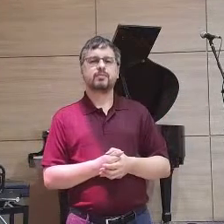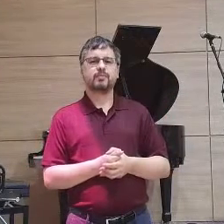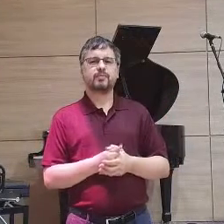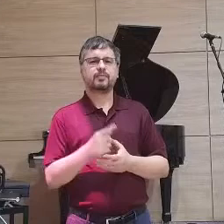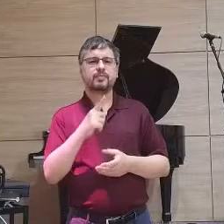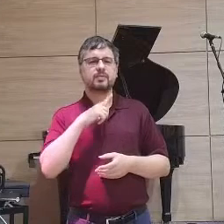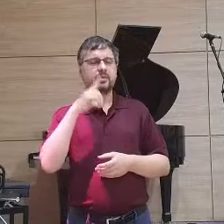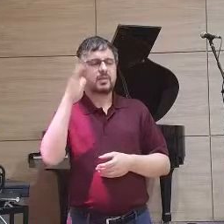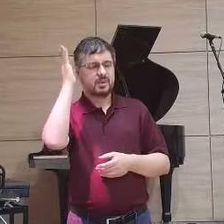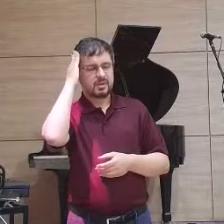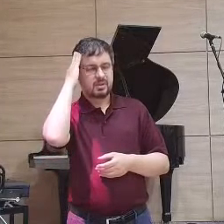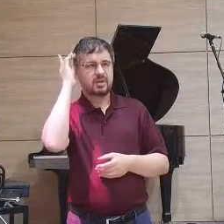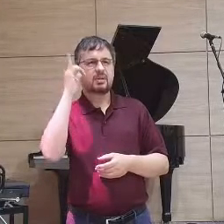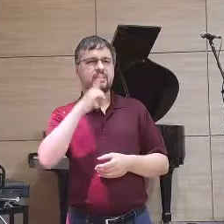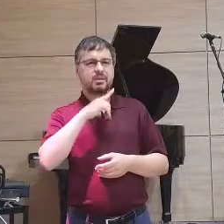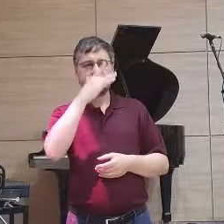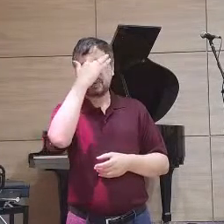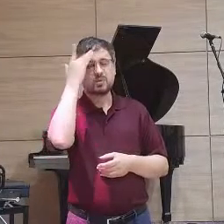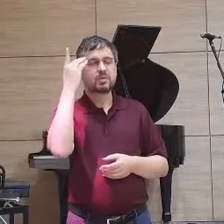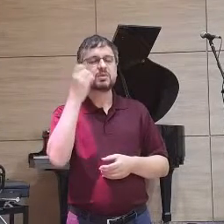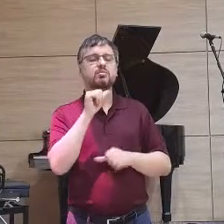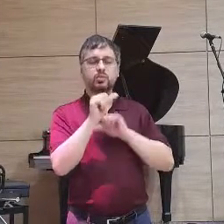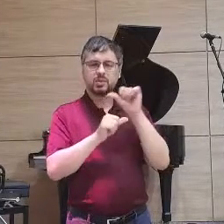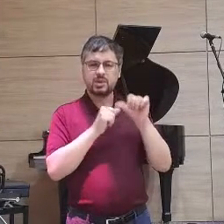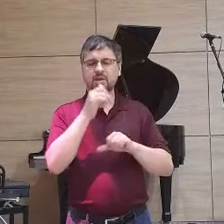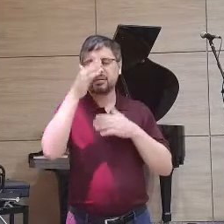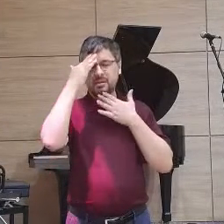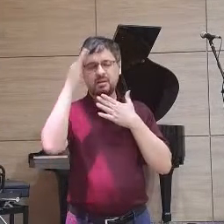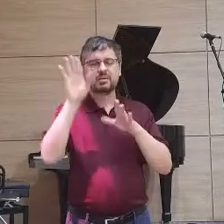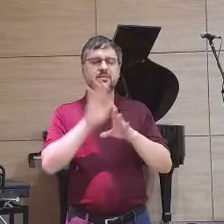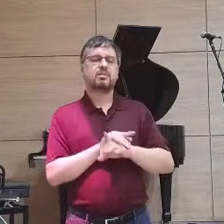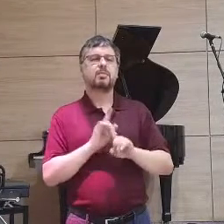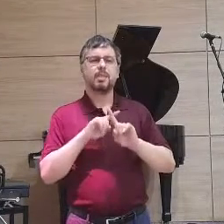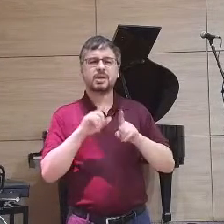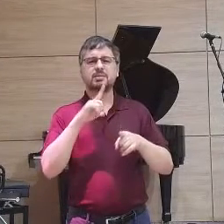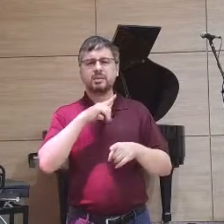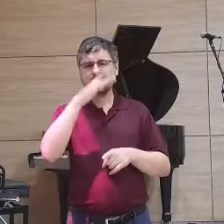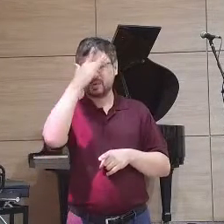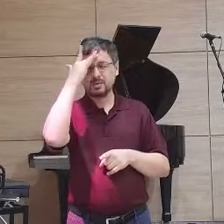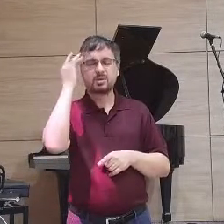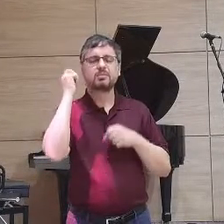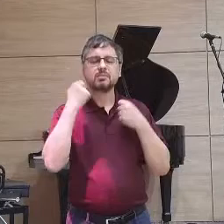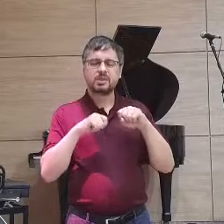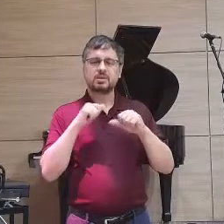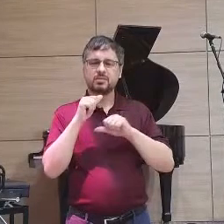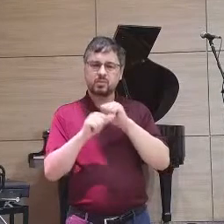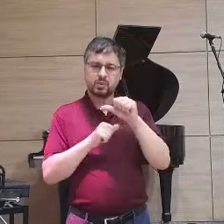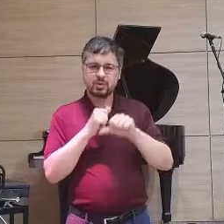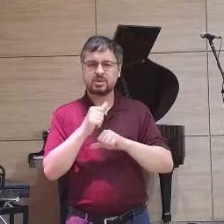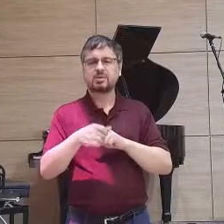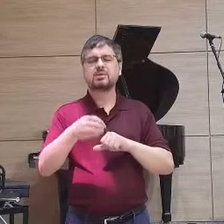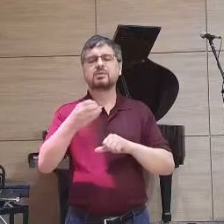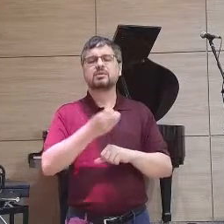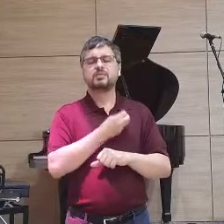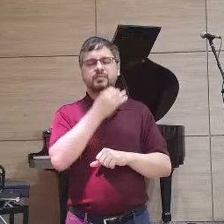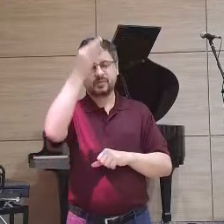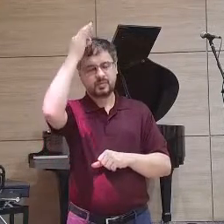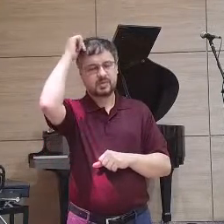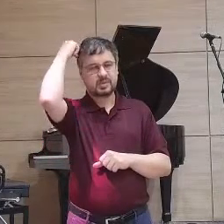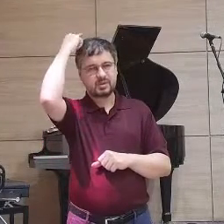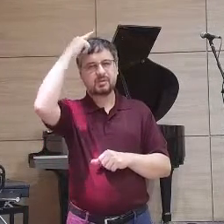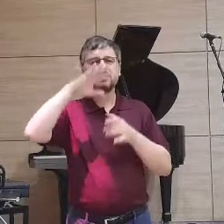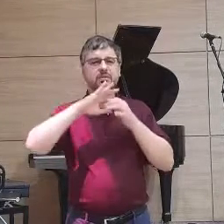todo mundo aqui tem a vida mudada graças a Deus mas você tem alguém ainda que tá precisando de restauração espiritual me